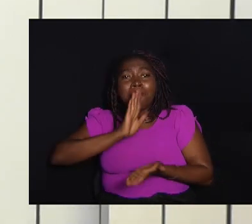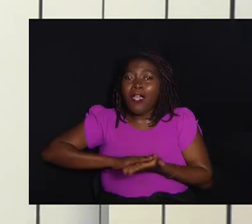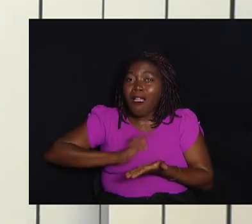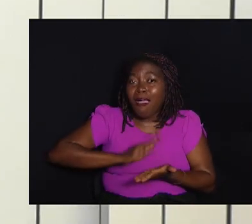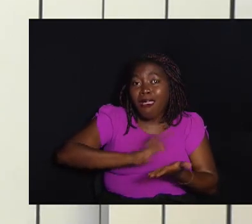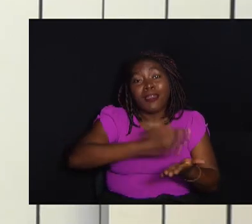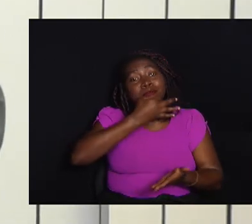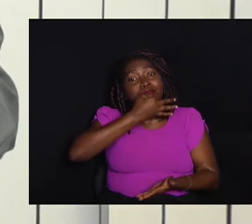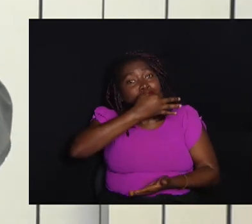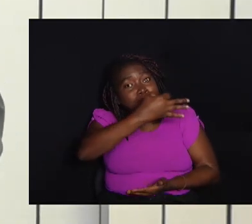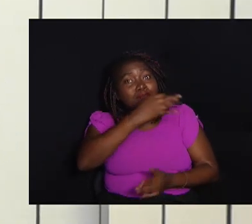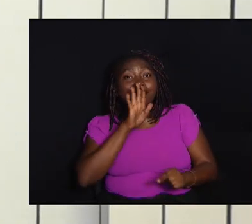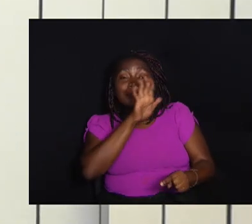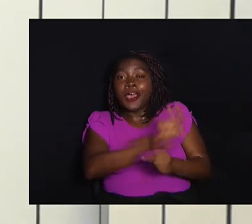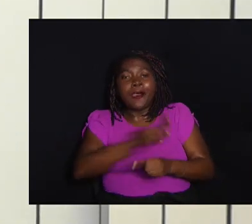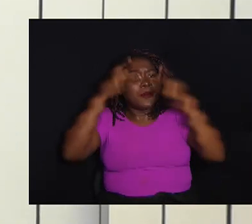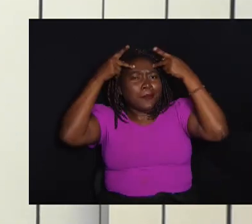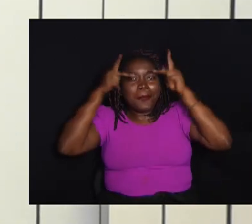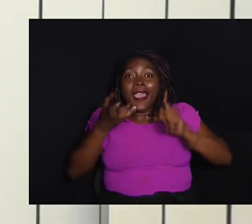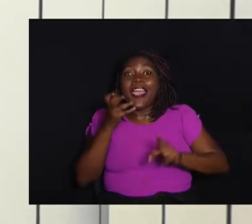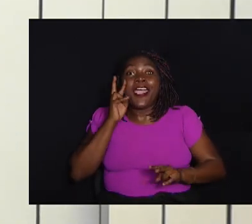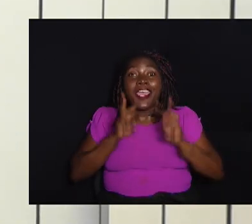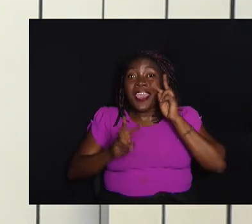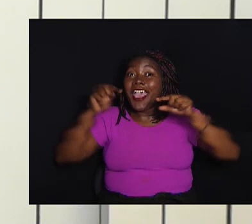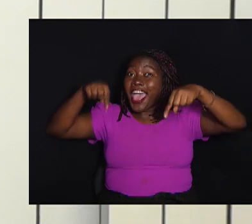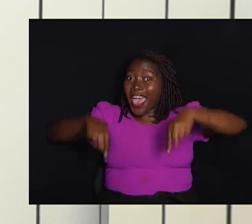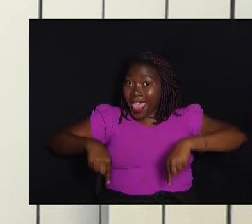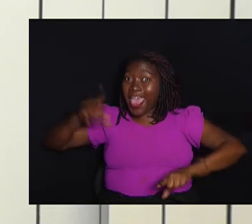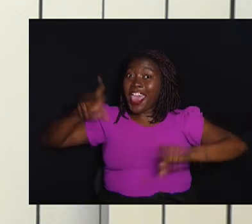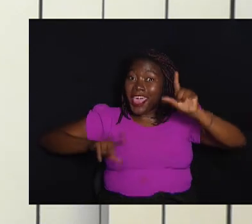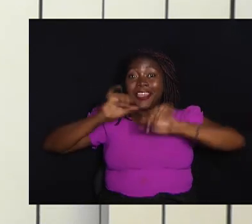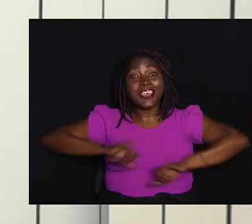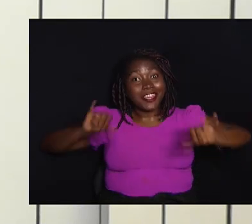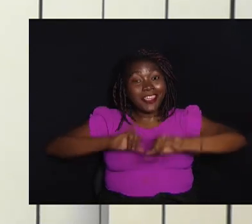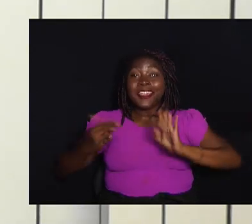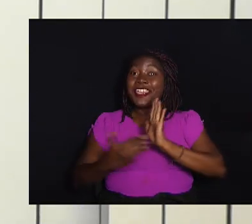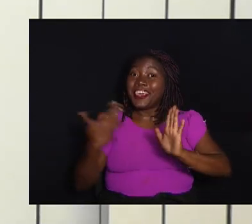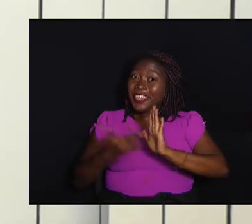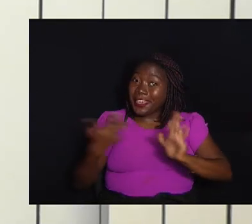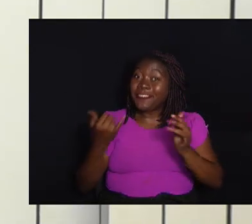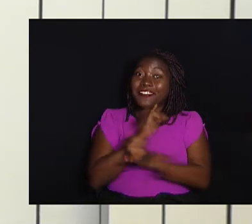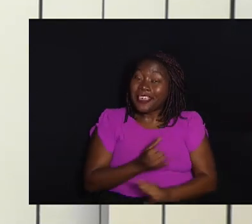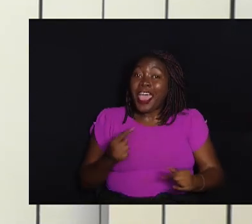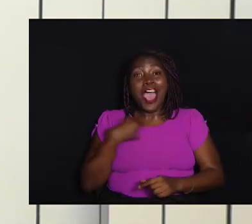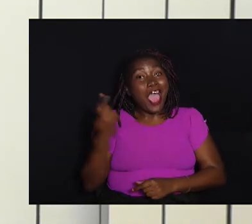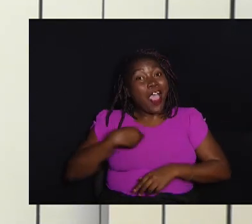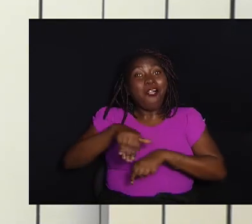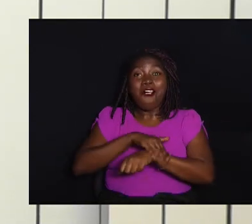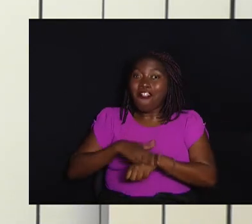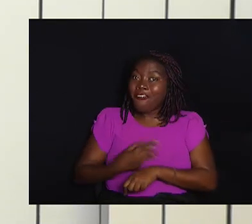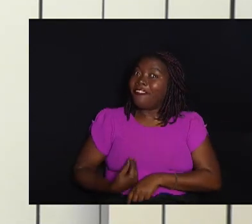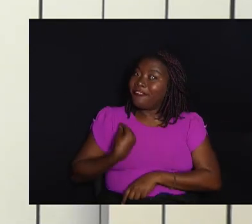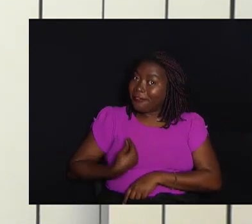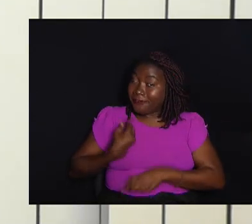crítica construtiva, o que você quer assistir aqui no nosso telejornal, na nossa revista eletrônica, que a gente conversa ao